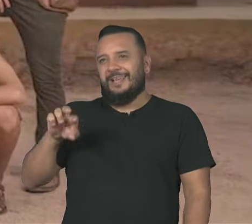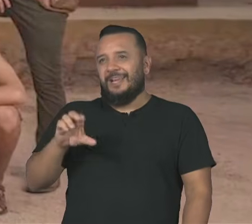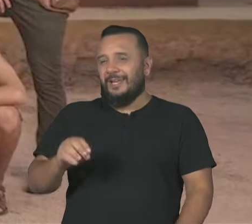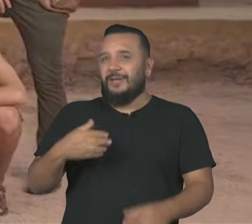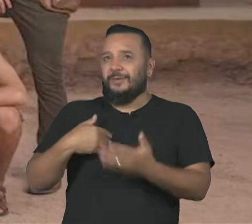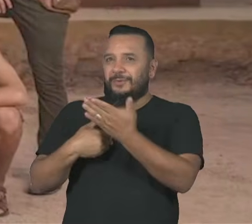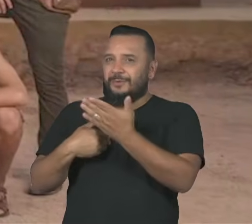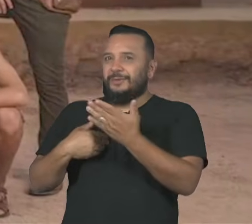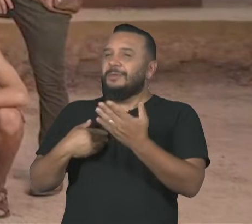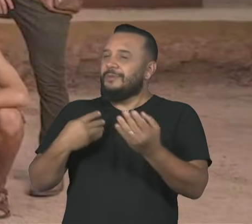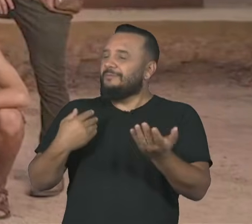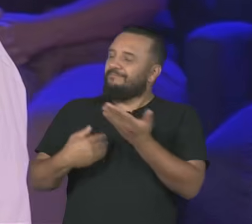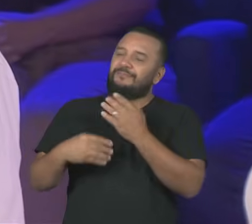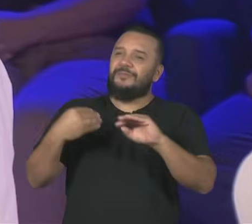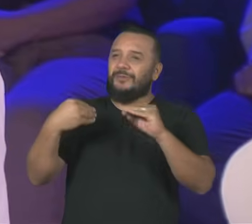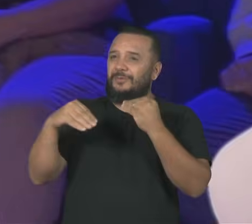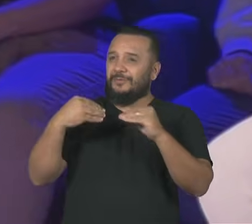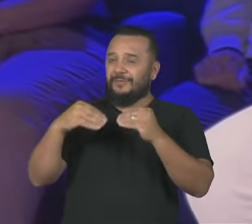Rancho Fundo.